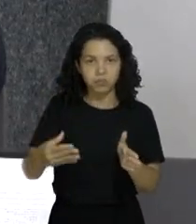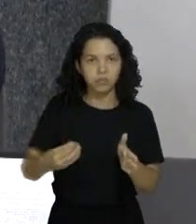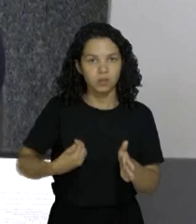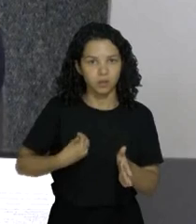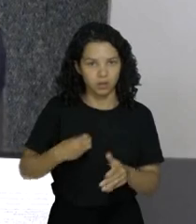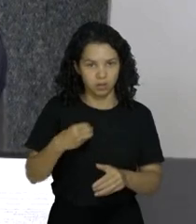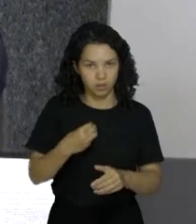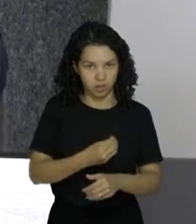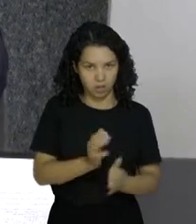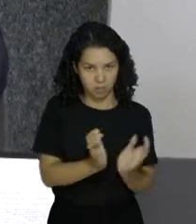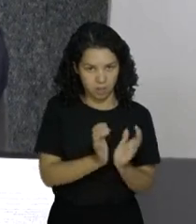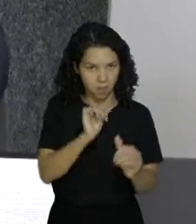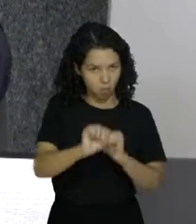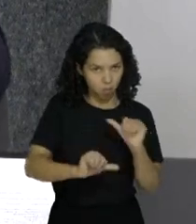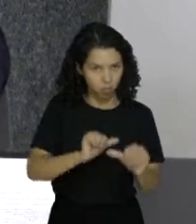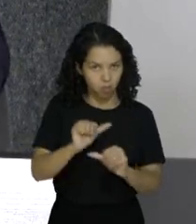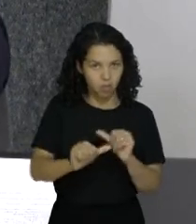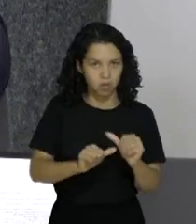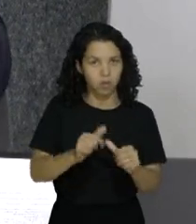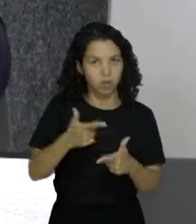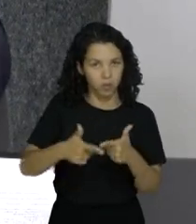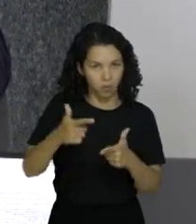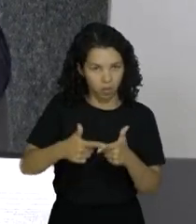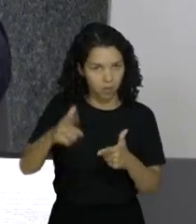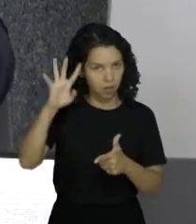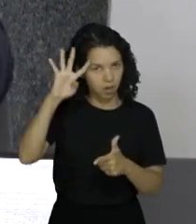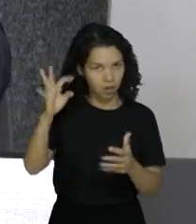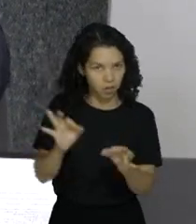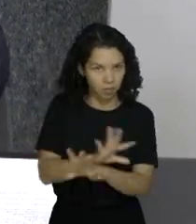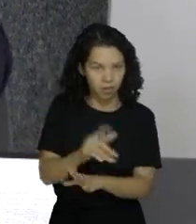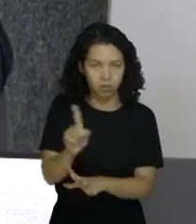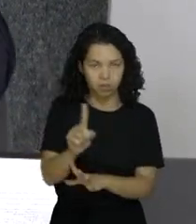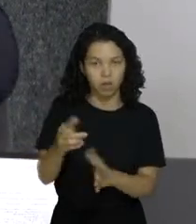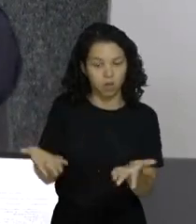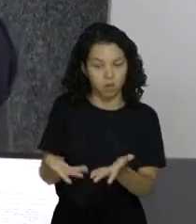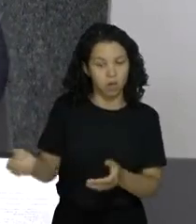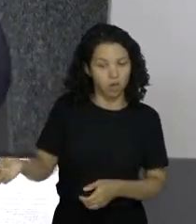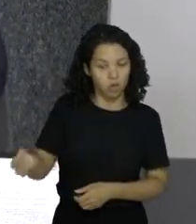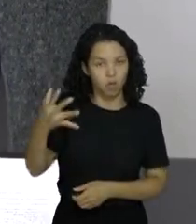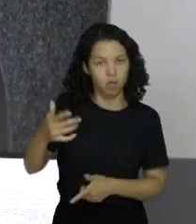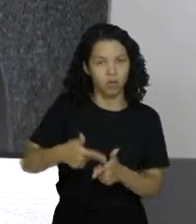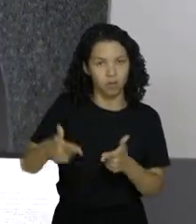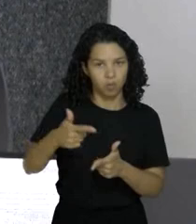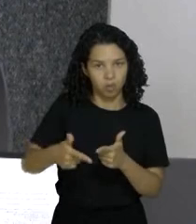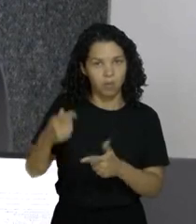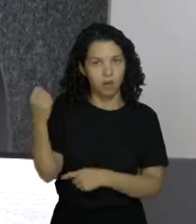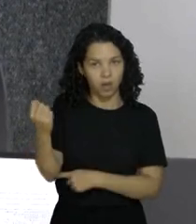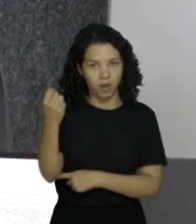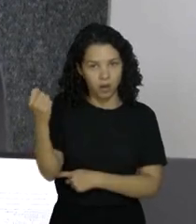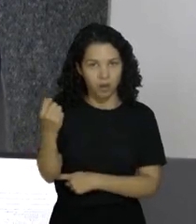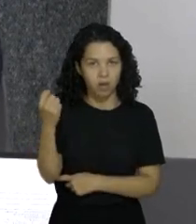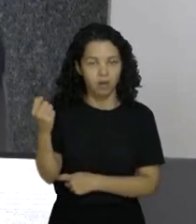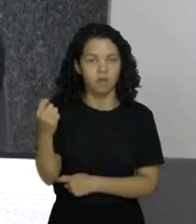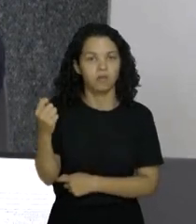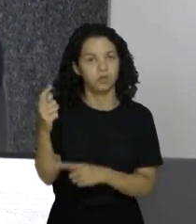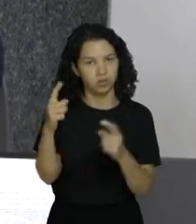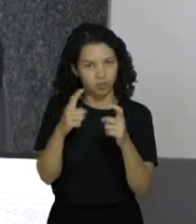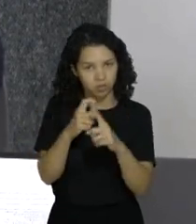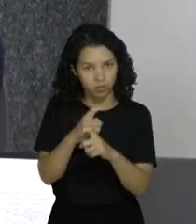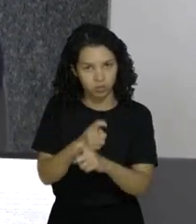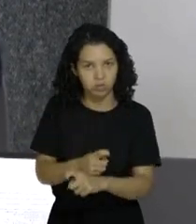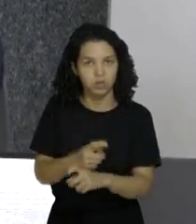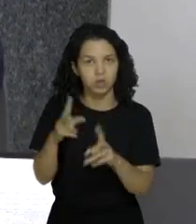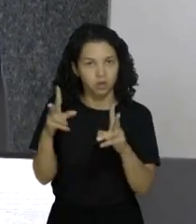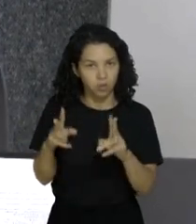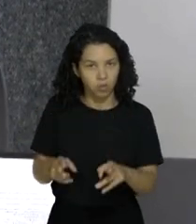mudou mas não resolveu o problema e você vê que nós já estamos diante de um outro problema tão grave tão complexo quanto né do